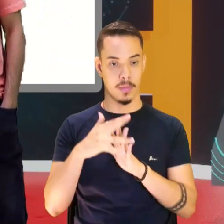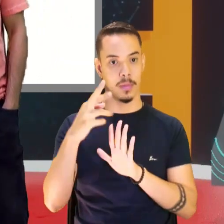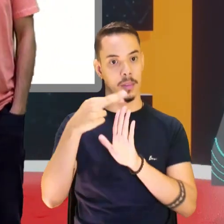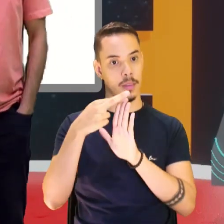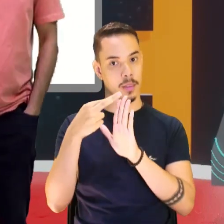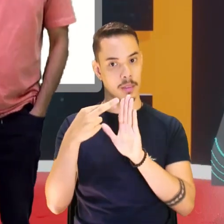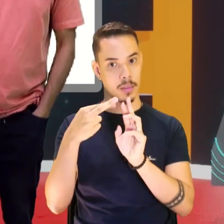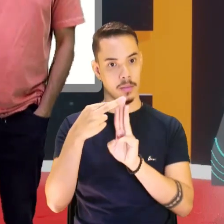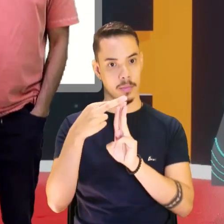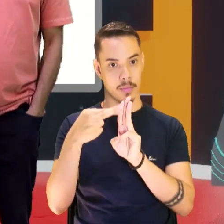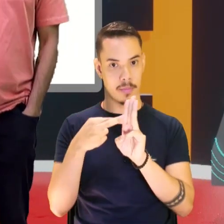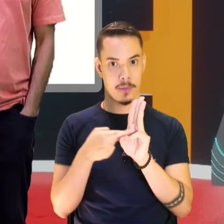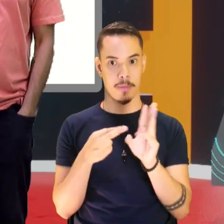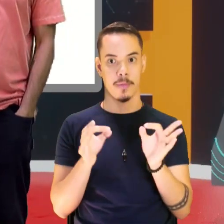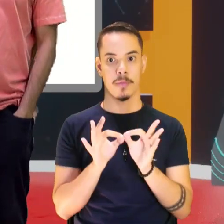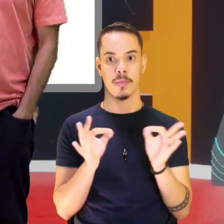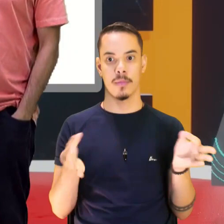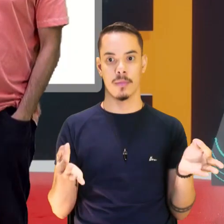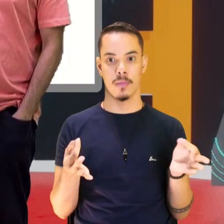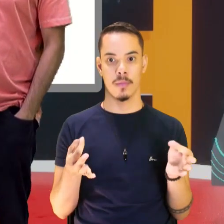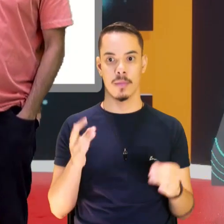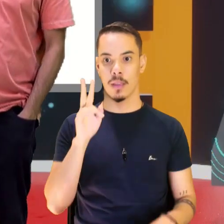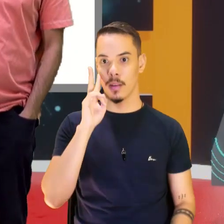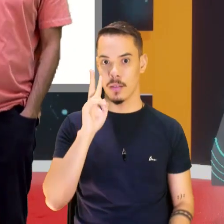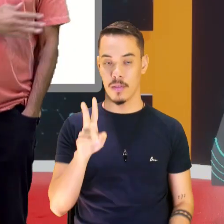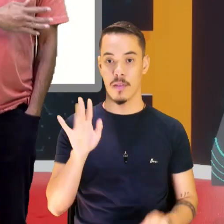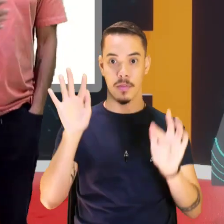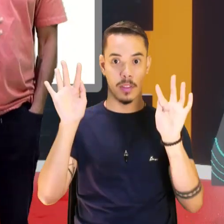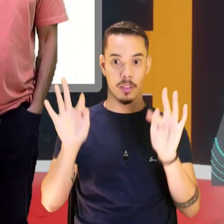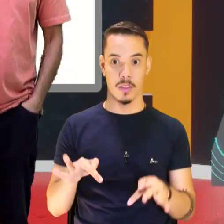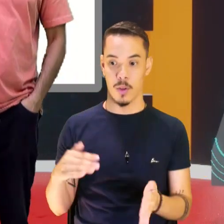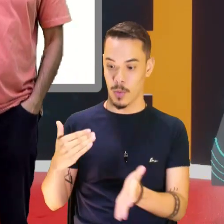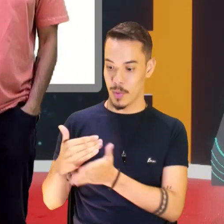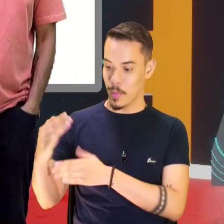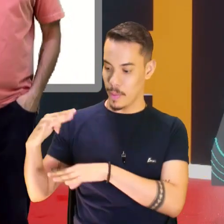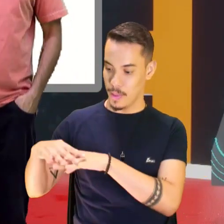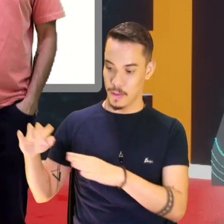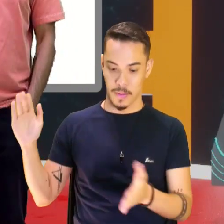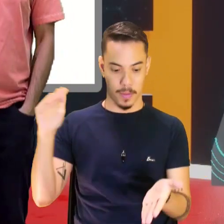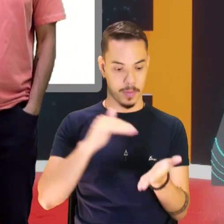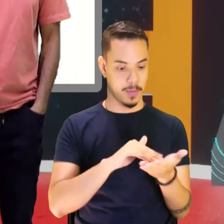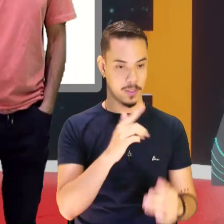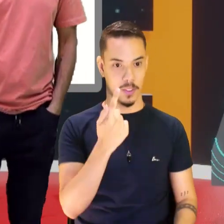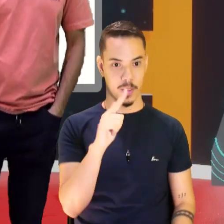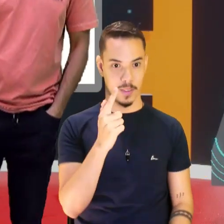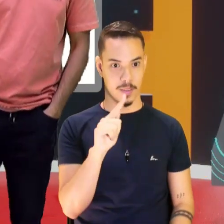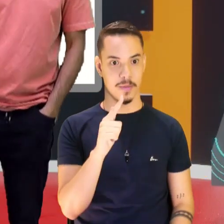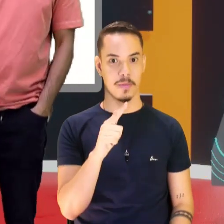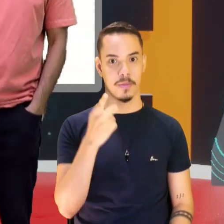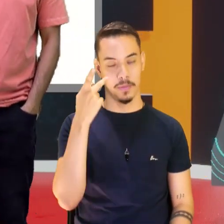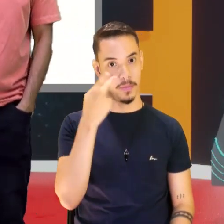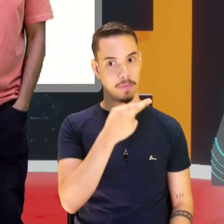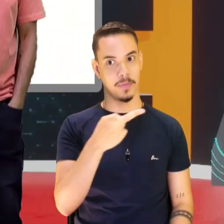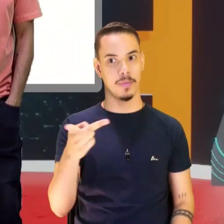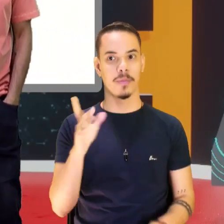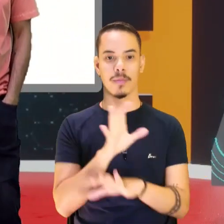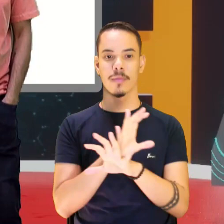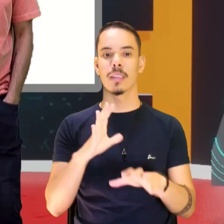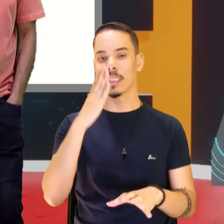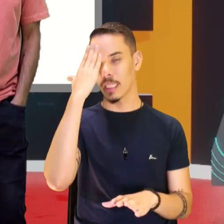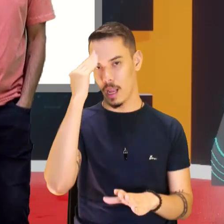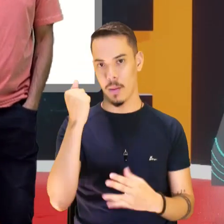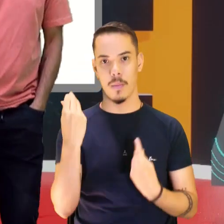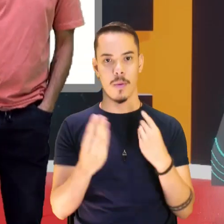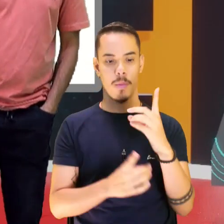simples, a gente viu muita coisa. No final terminou com geografia. Ainda Começou terminamos com em geografia. matemática, terminou em geografia. Aqui é assim, né? Isso aqui você sabe que o negócio